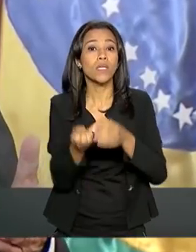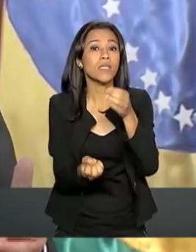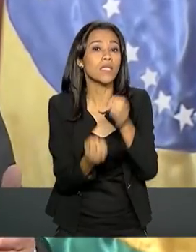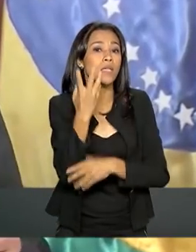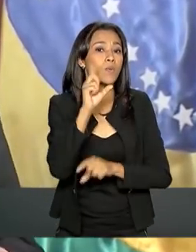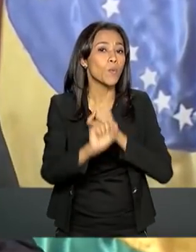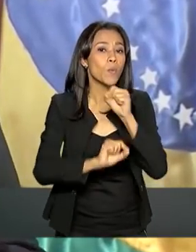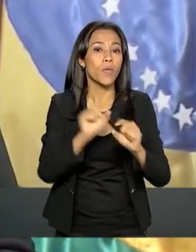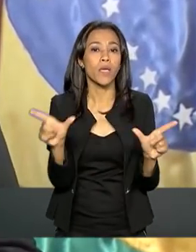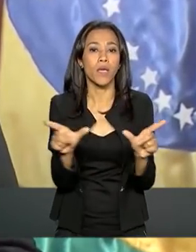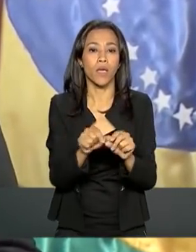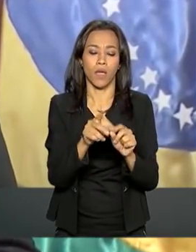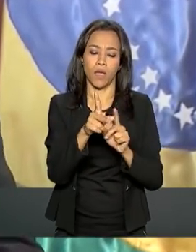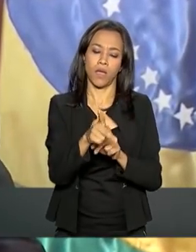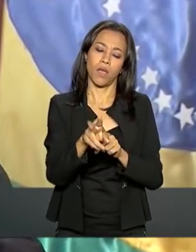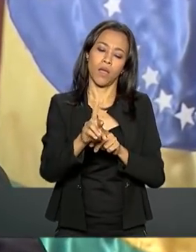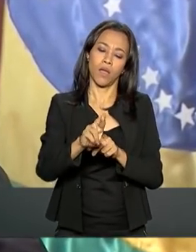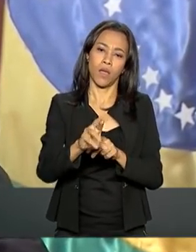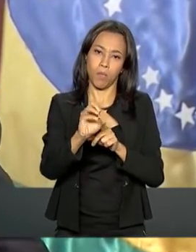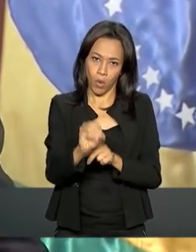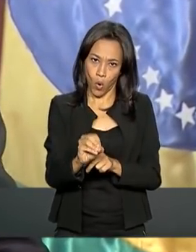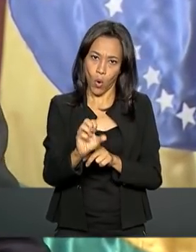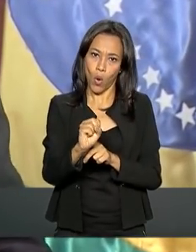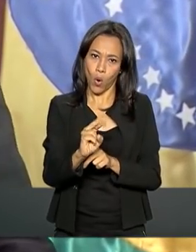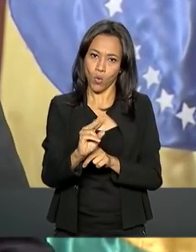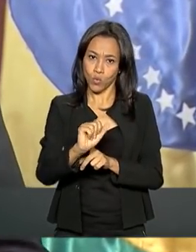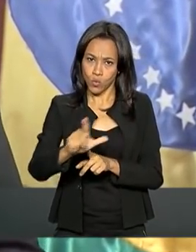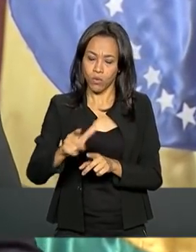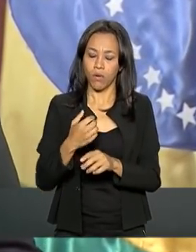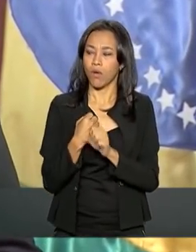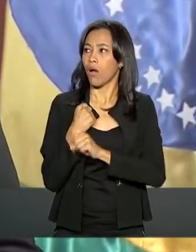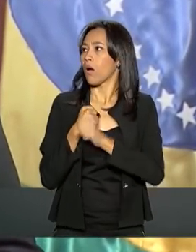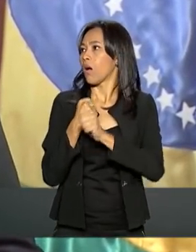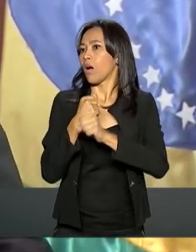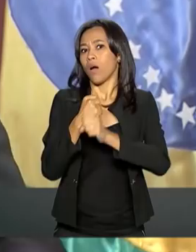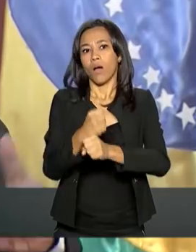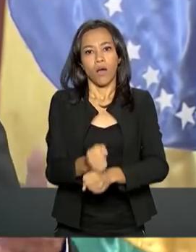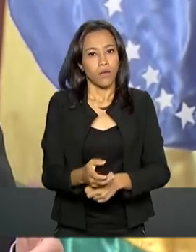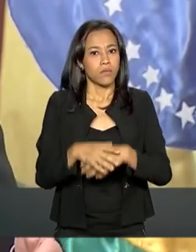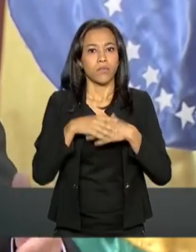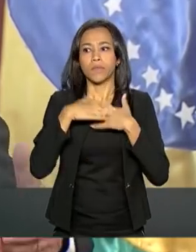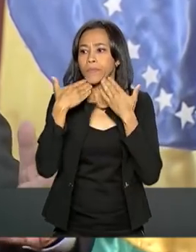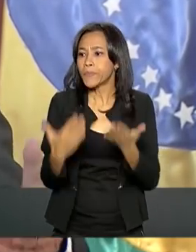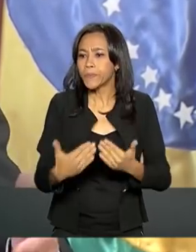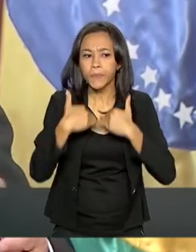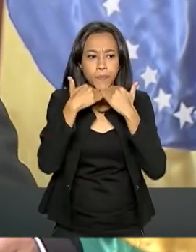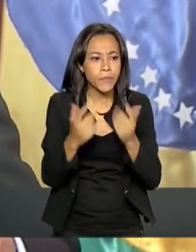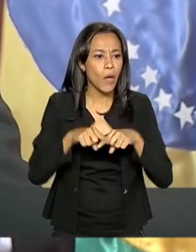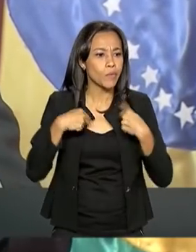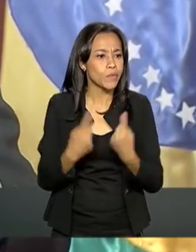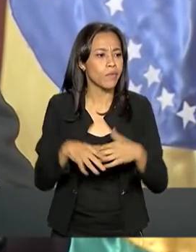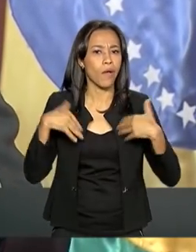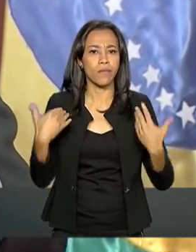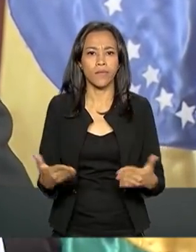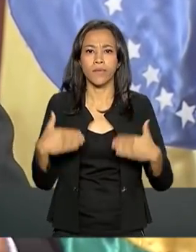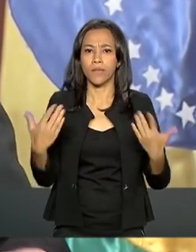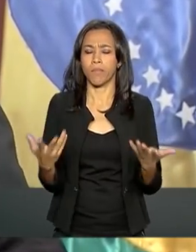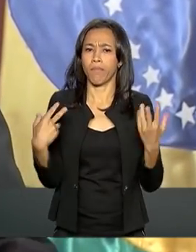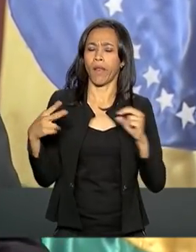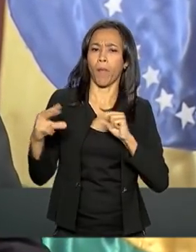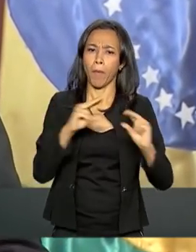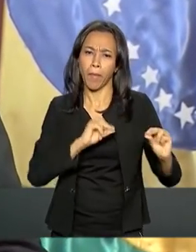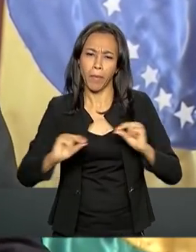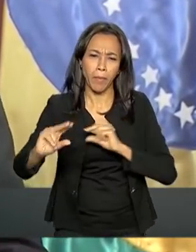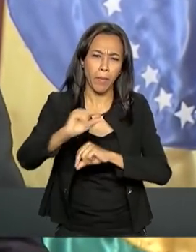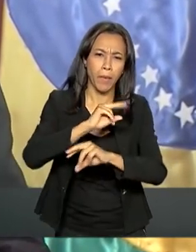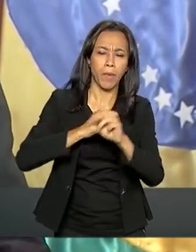PROSUL. Fazia mais de 5 anos que os presidentes da América do Sul, nós não nos reuníamos para dialogar e conversar, para